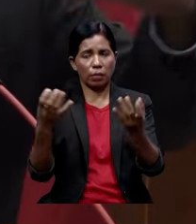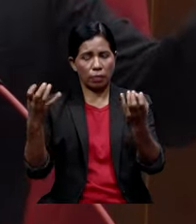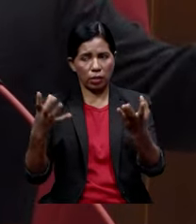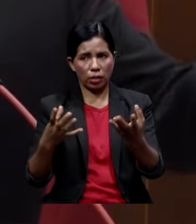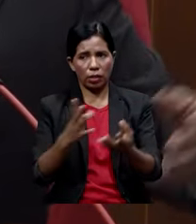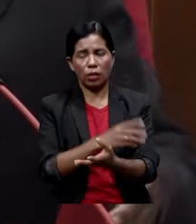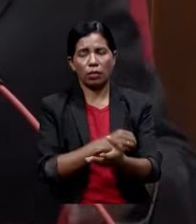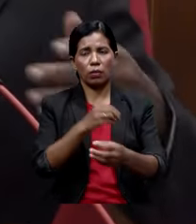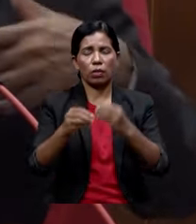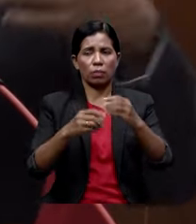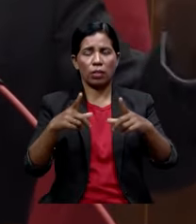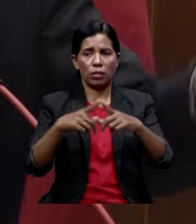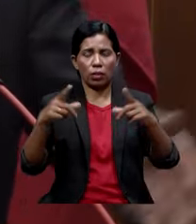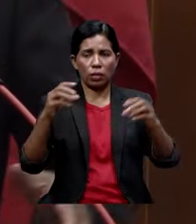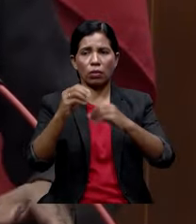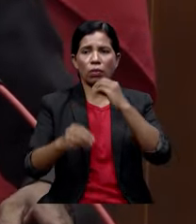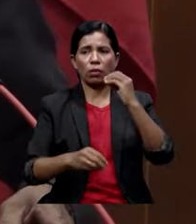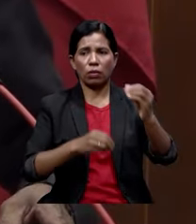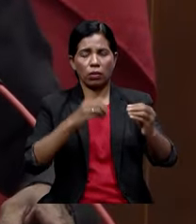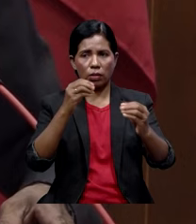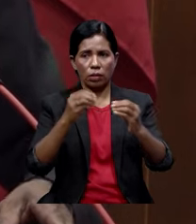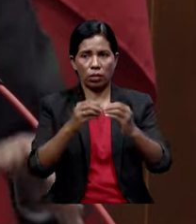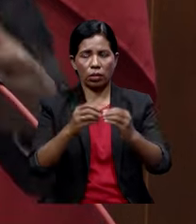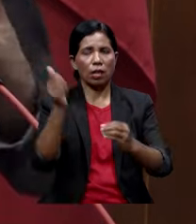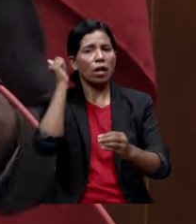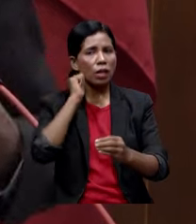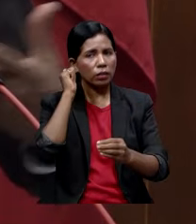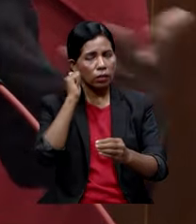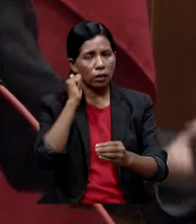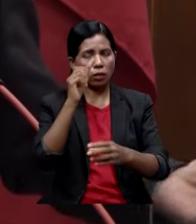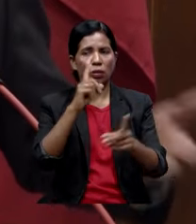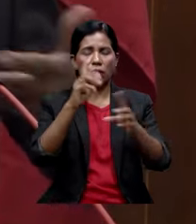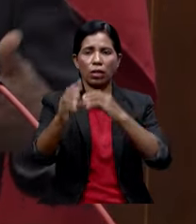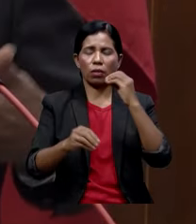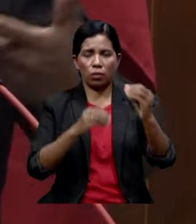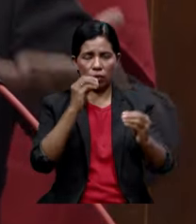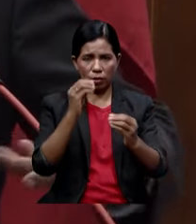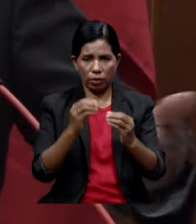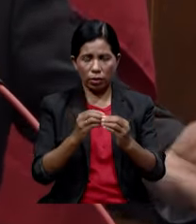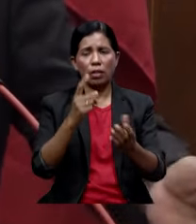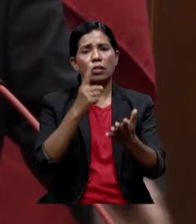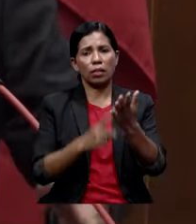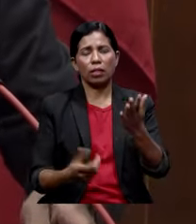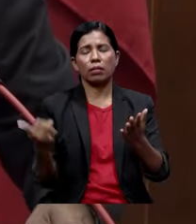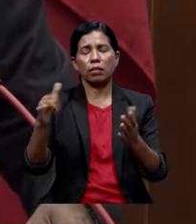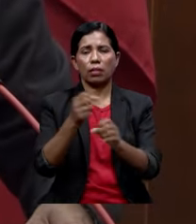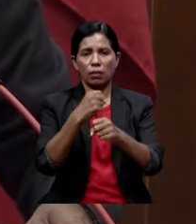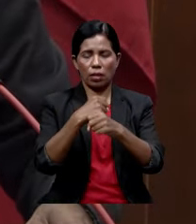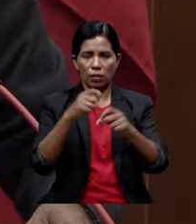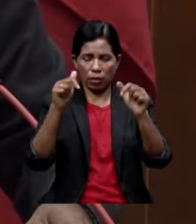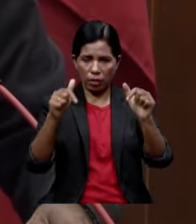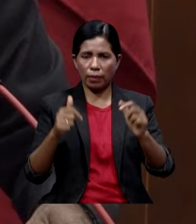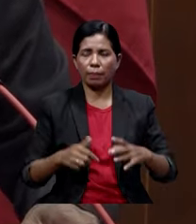colhemos com o Japão a com a ASEAN colhemos com a saída mas sirve a halloene